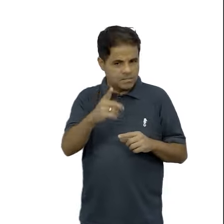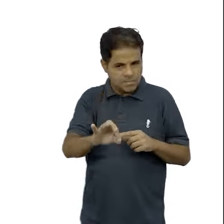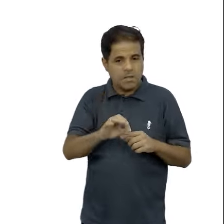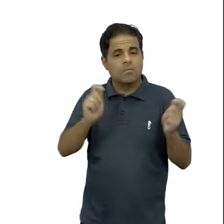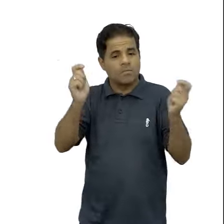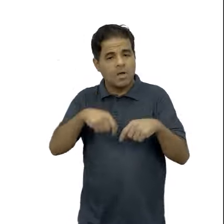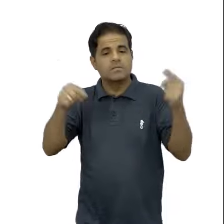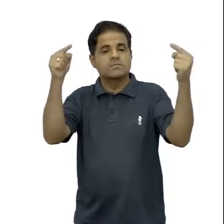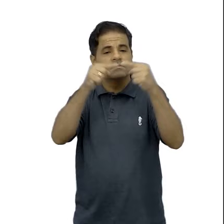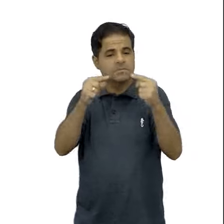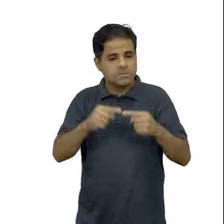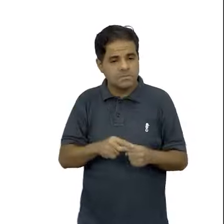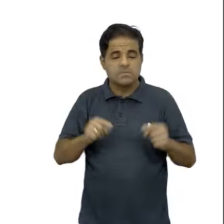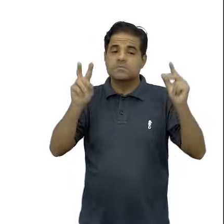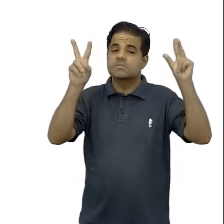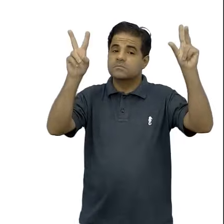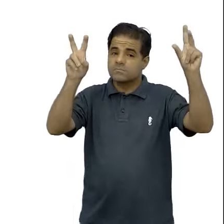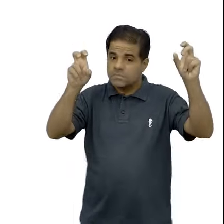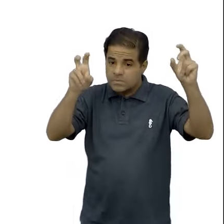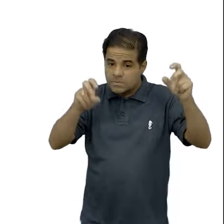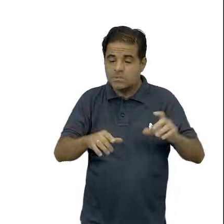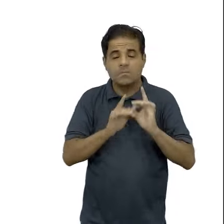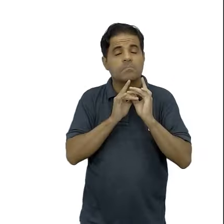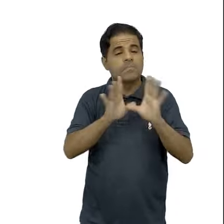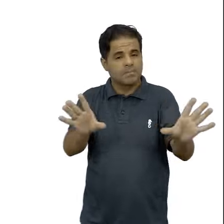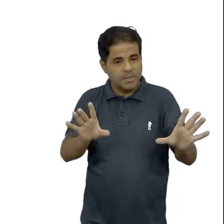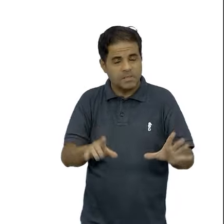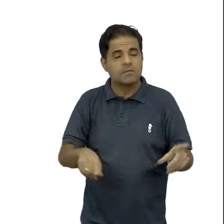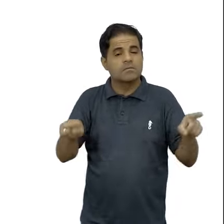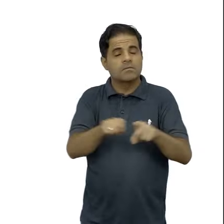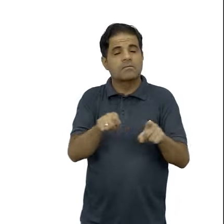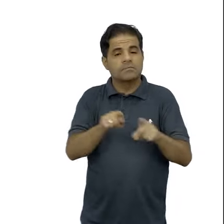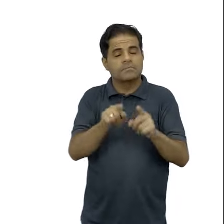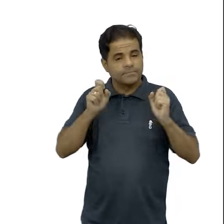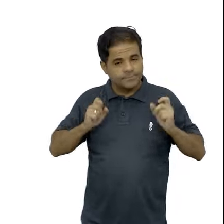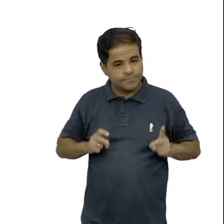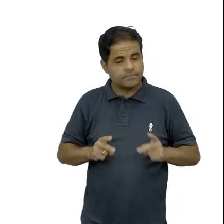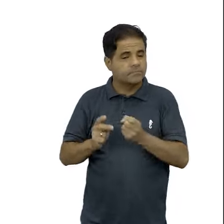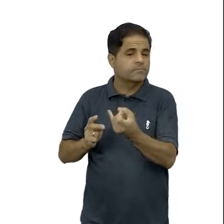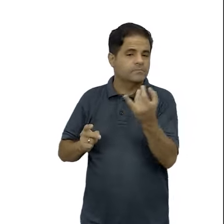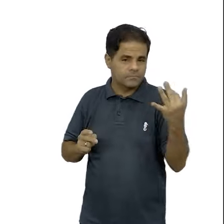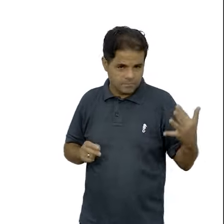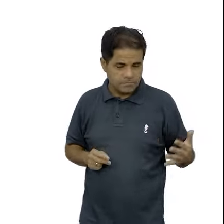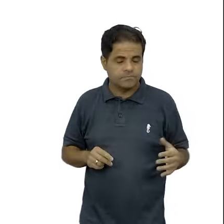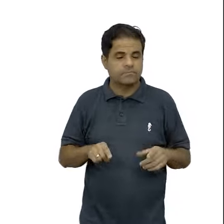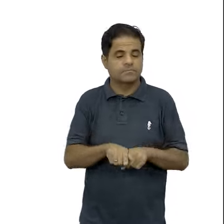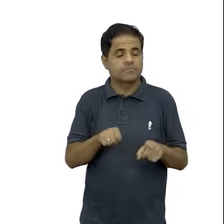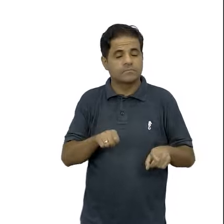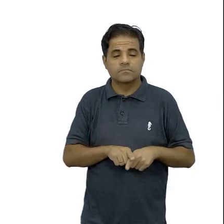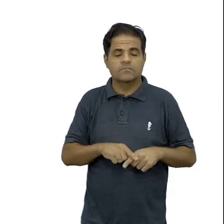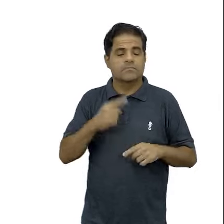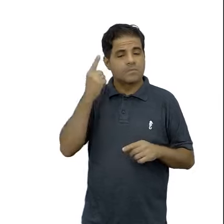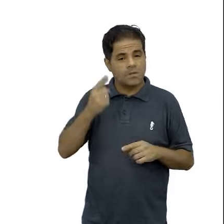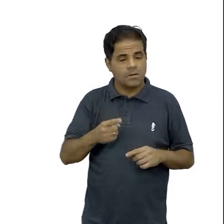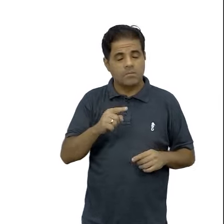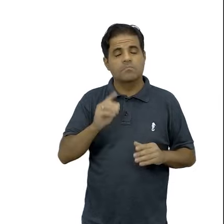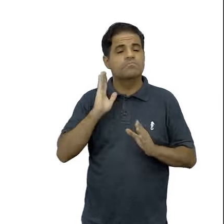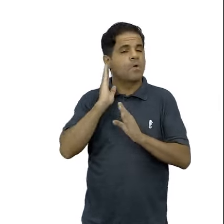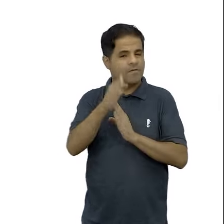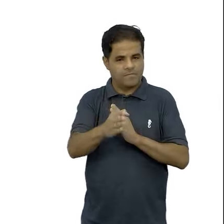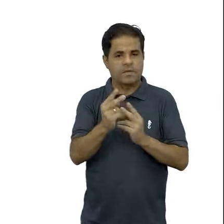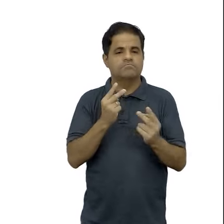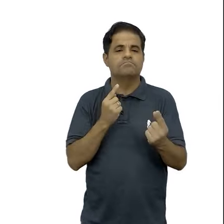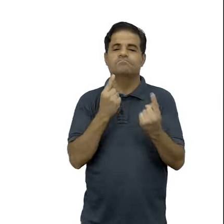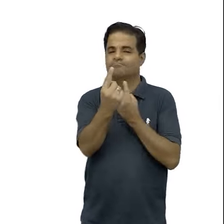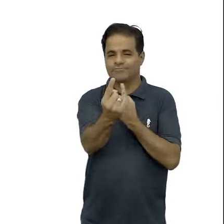pode ser aplicada em situações que permitem a quantificação, ou seja, uma via de mão